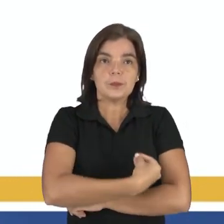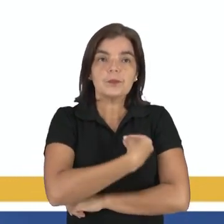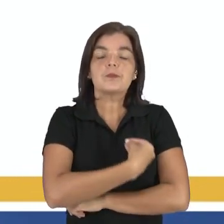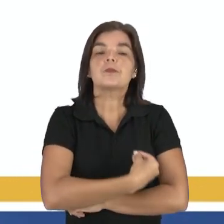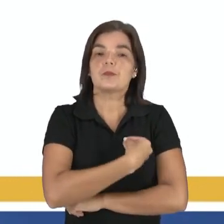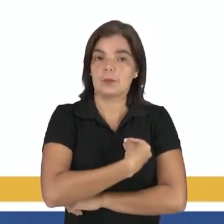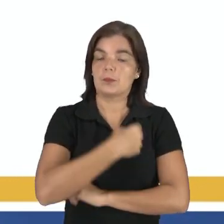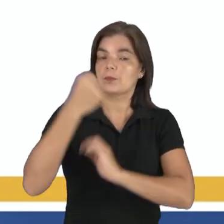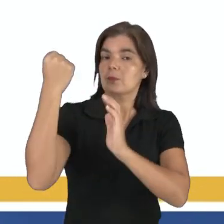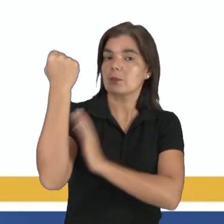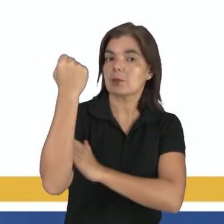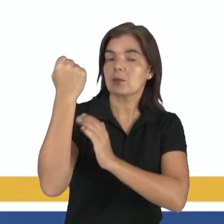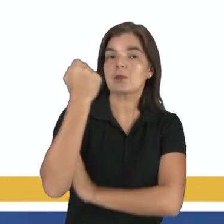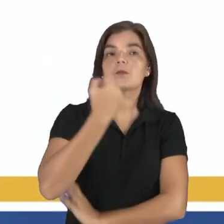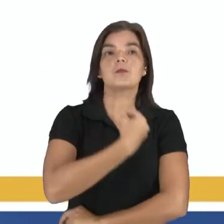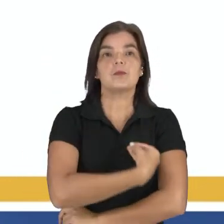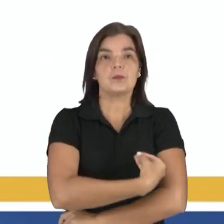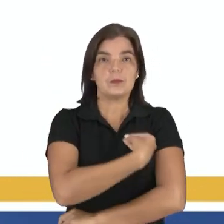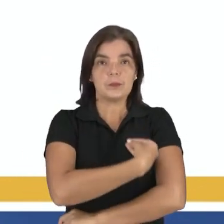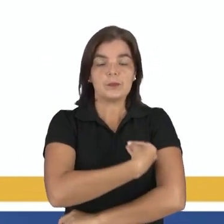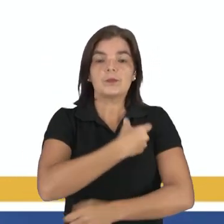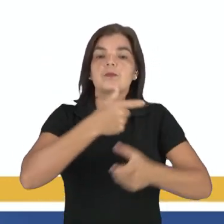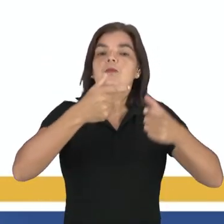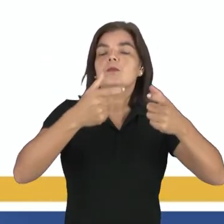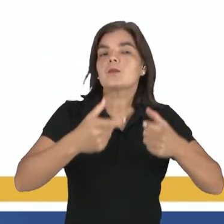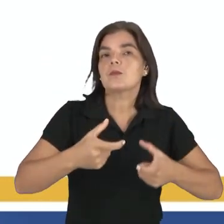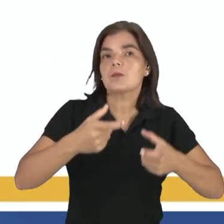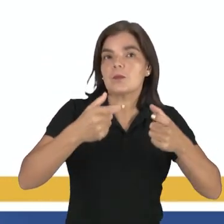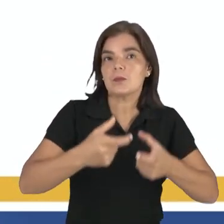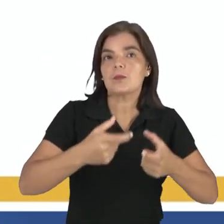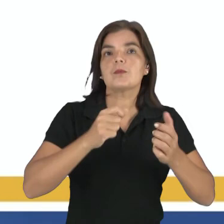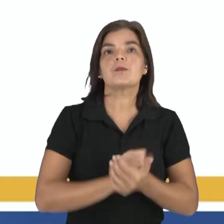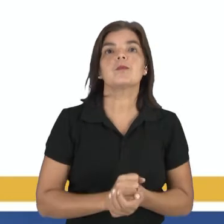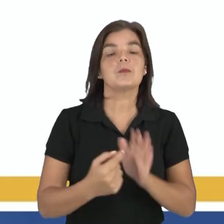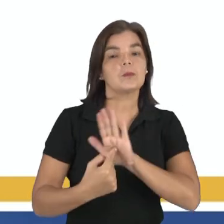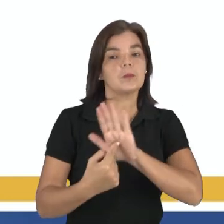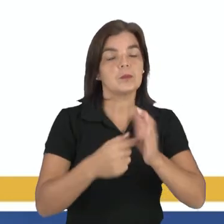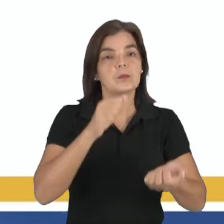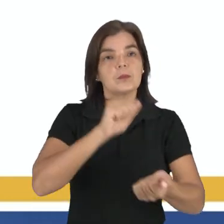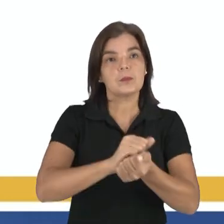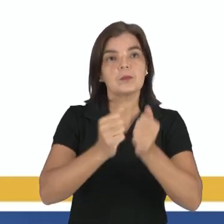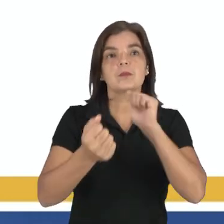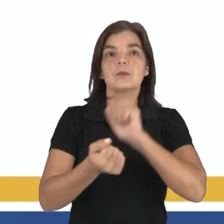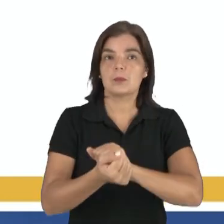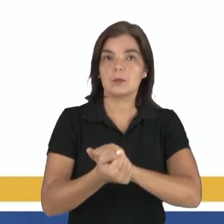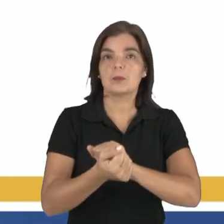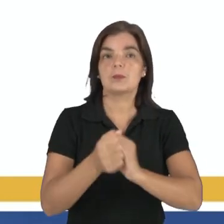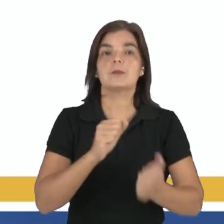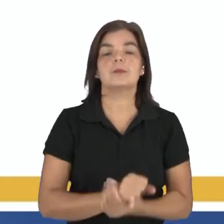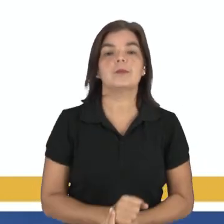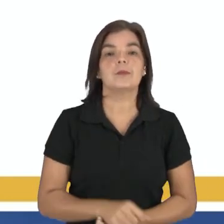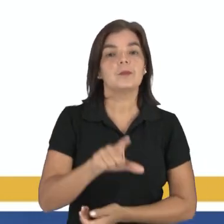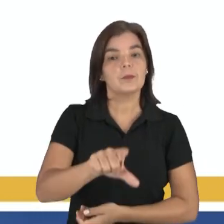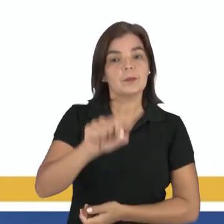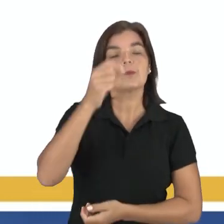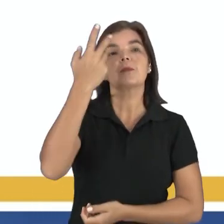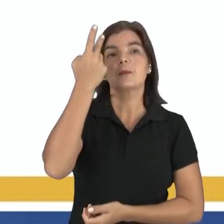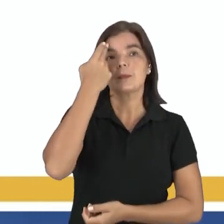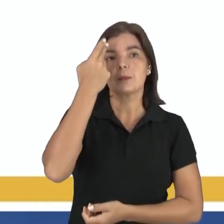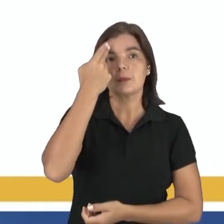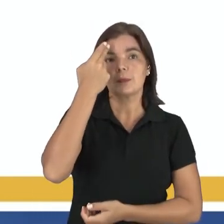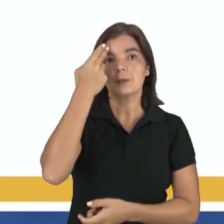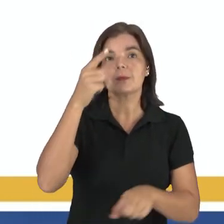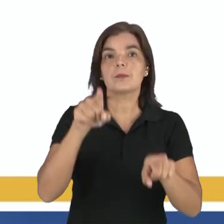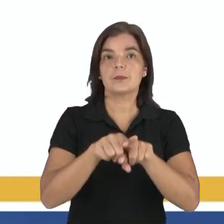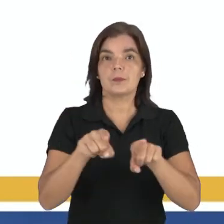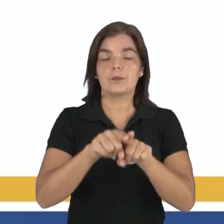os indivíduos mais aptos a sobreviverem em um ambiente, promovendo assim a sua adaptação